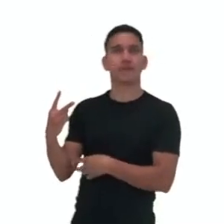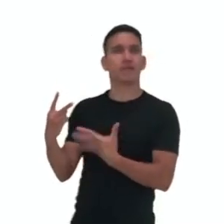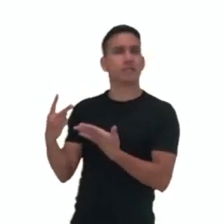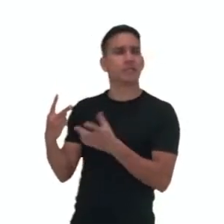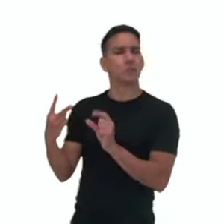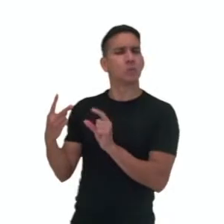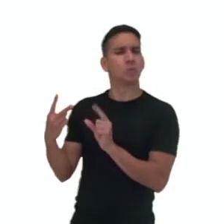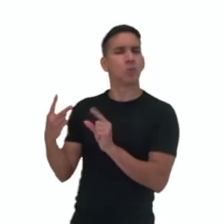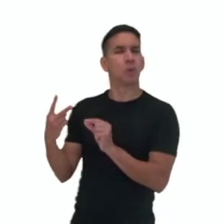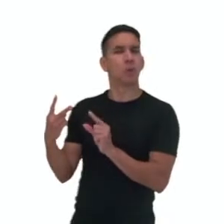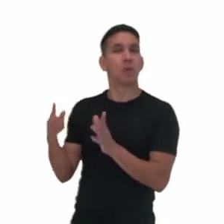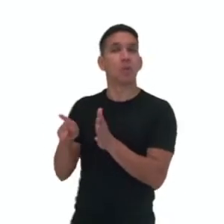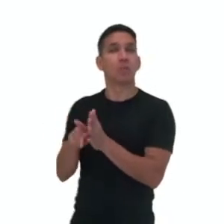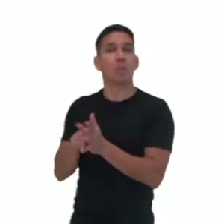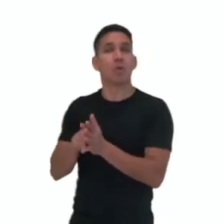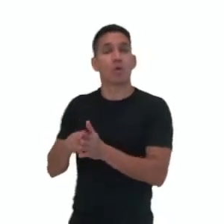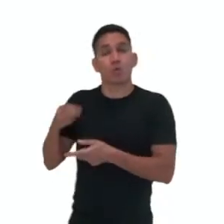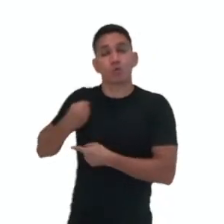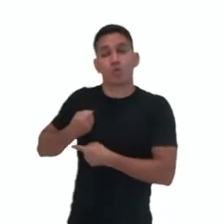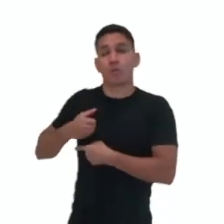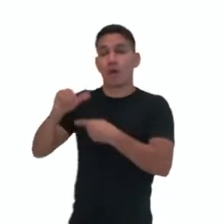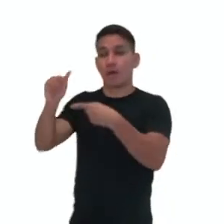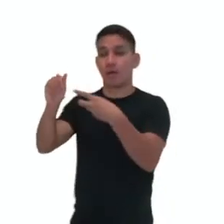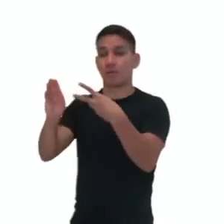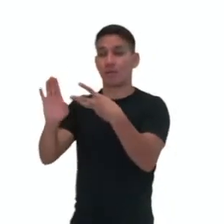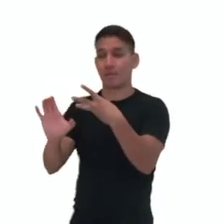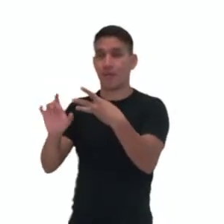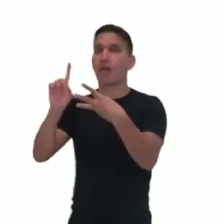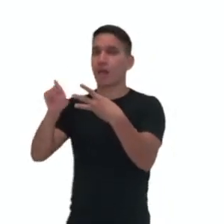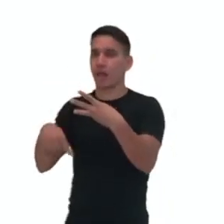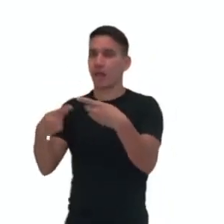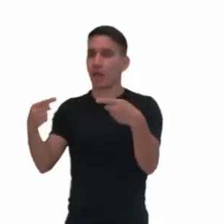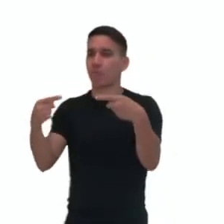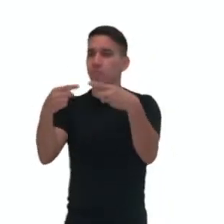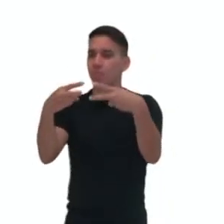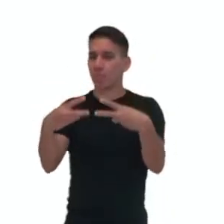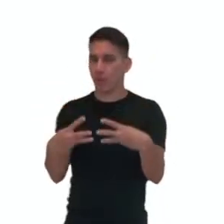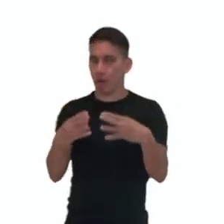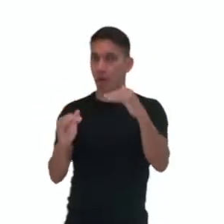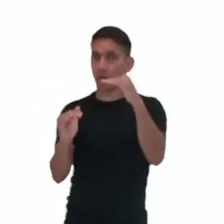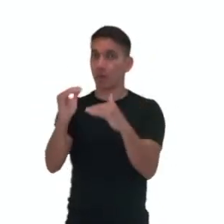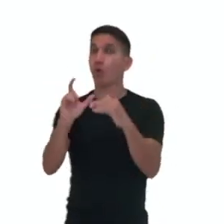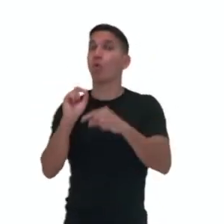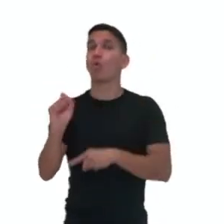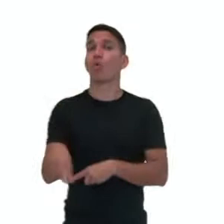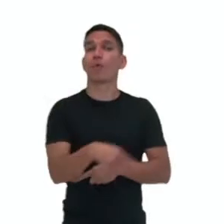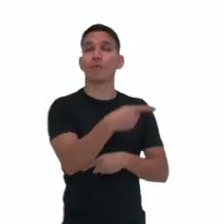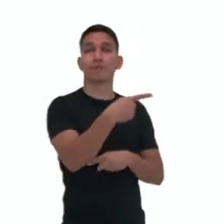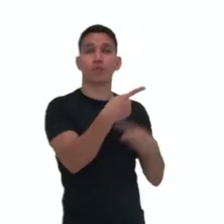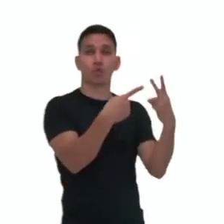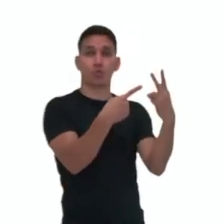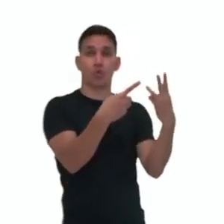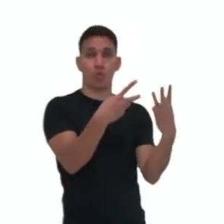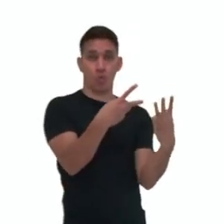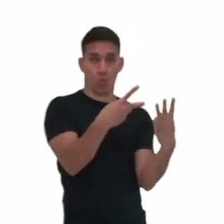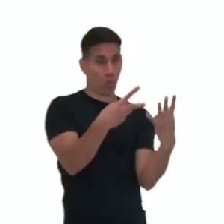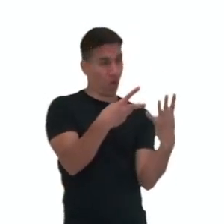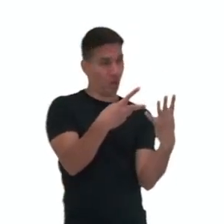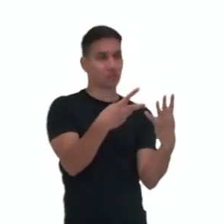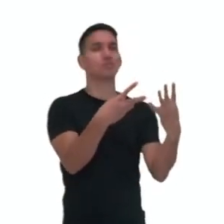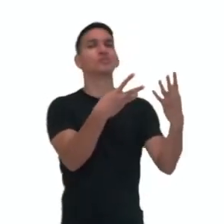Sabendo que os números A, B e C, eles são diretamente proporcionais aos números 2, 4 e